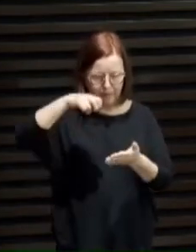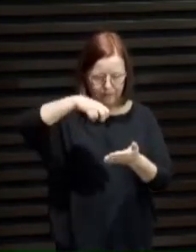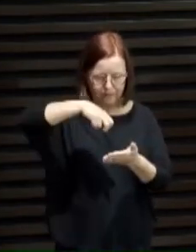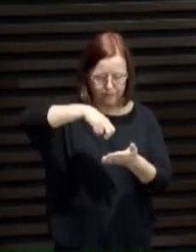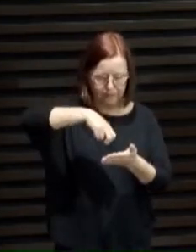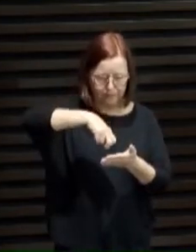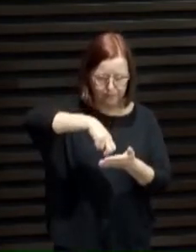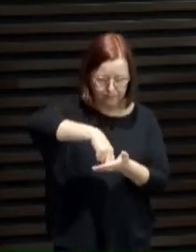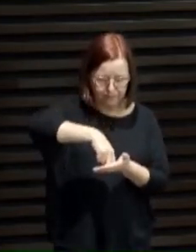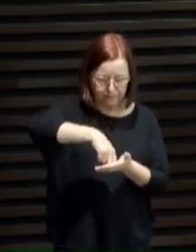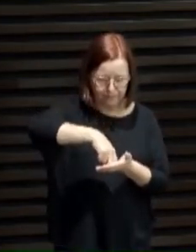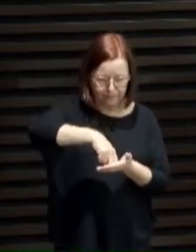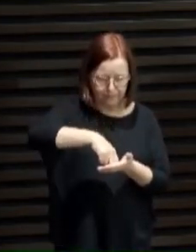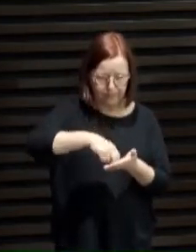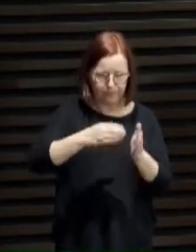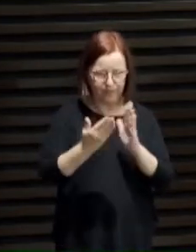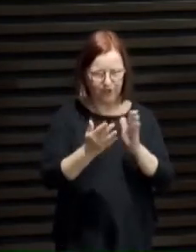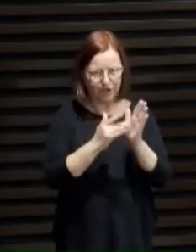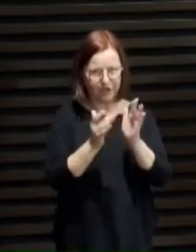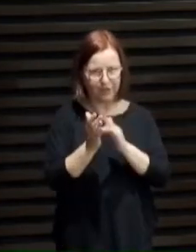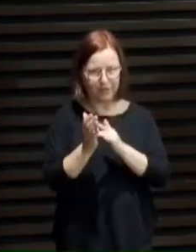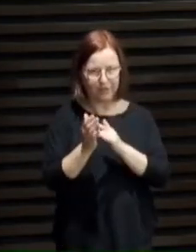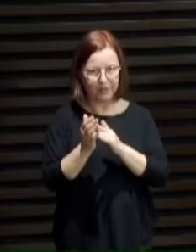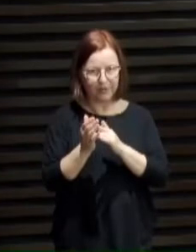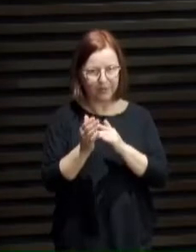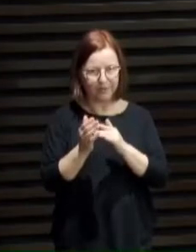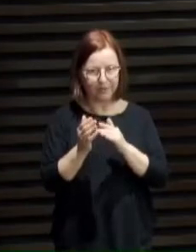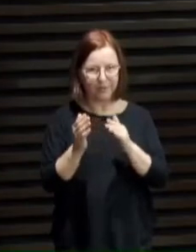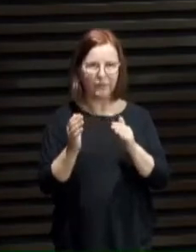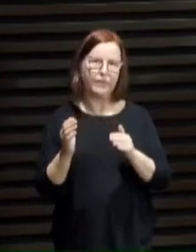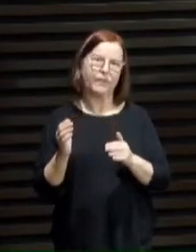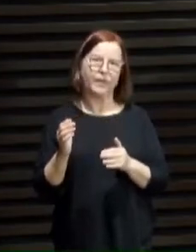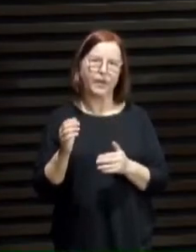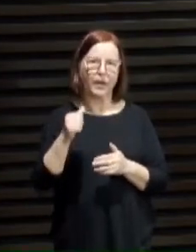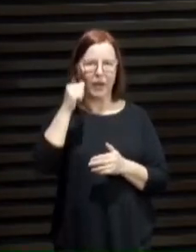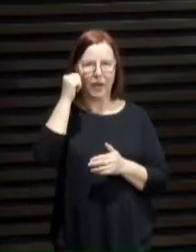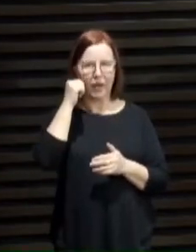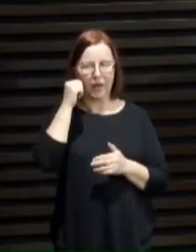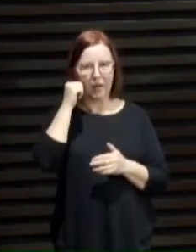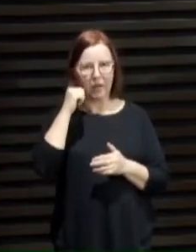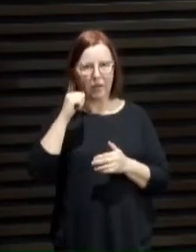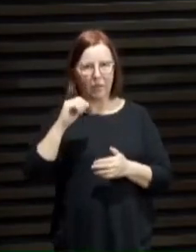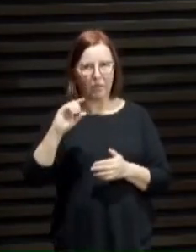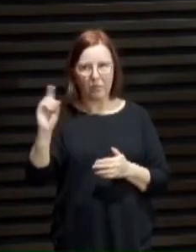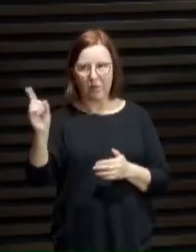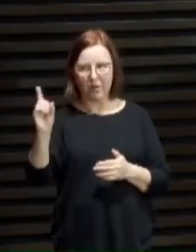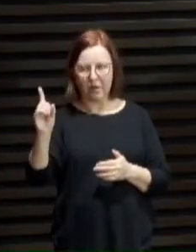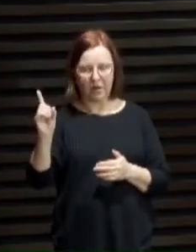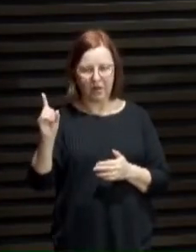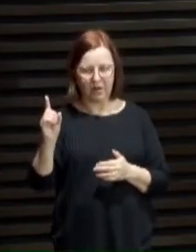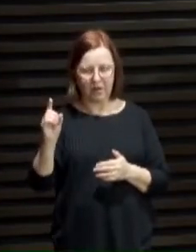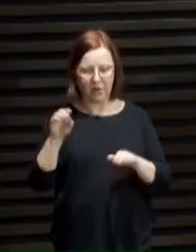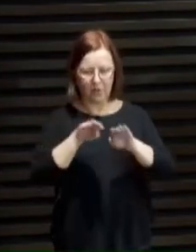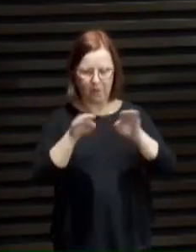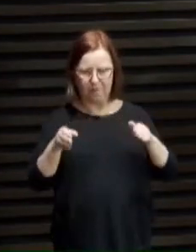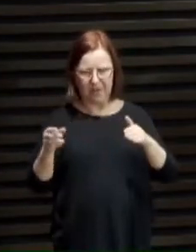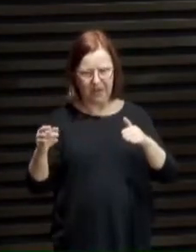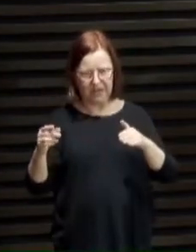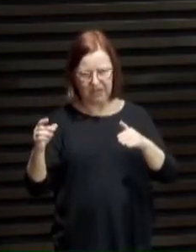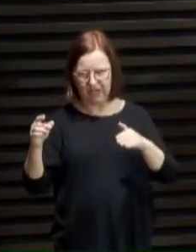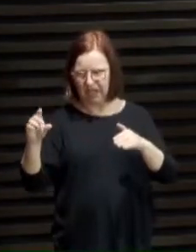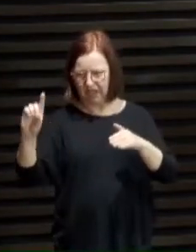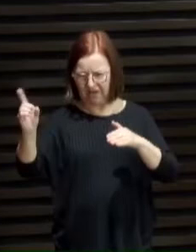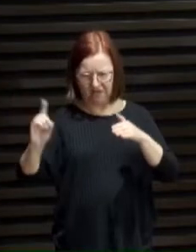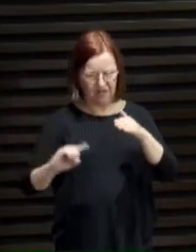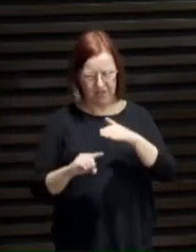Jesus. E agora você sabe que ela não precisou ir para debaixo da mesa. Não é a sua mesa que esconde os pés, sua mesa, minha mesa esconde